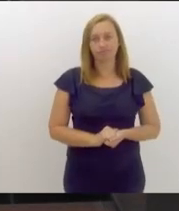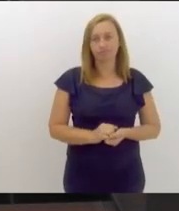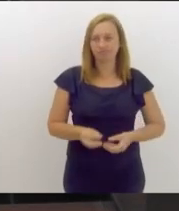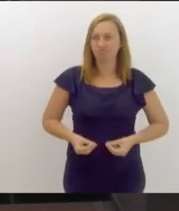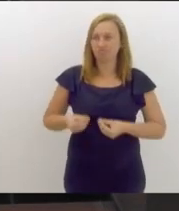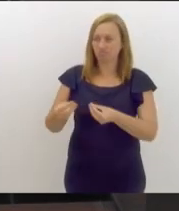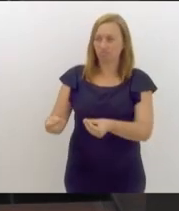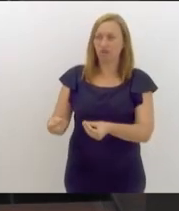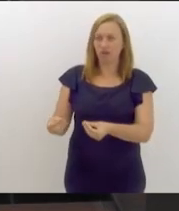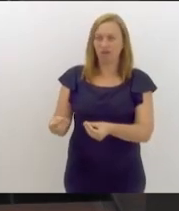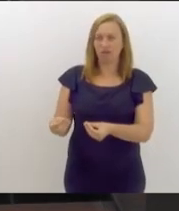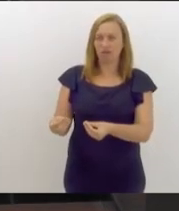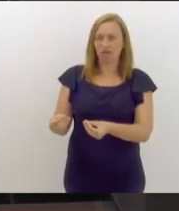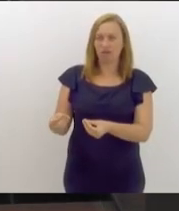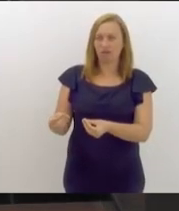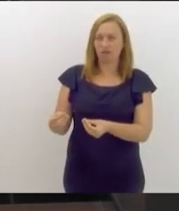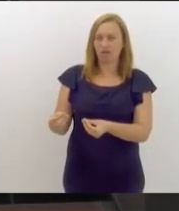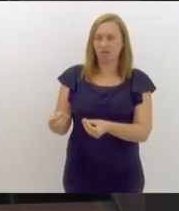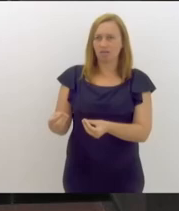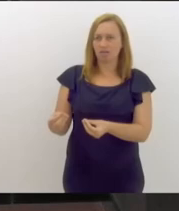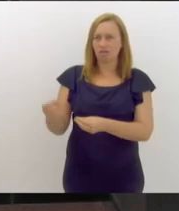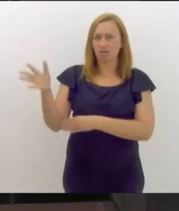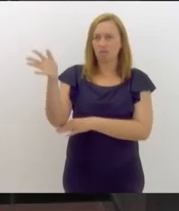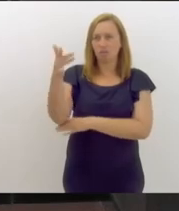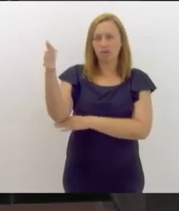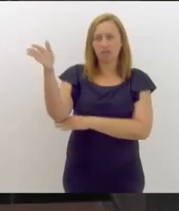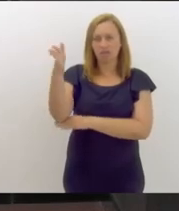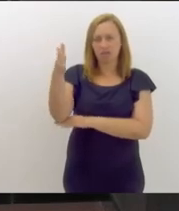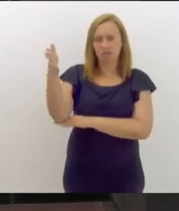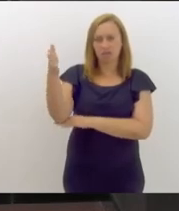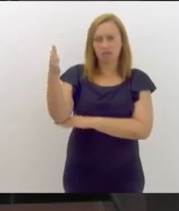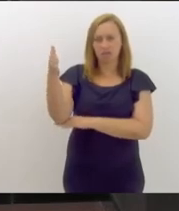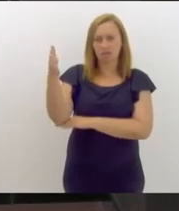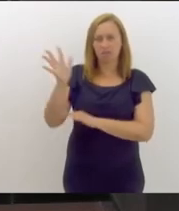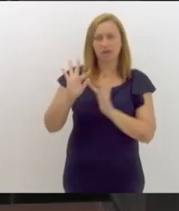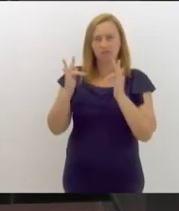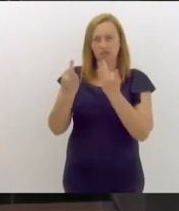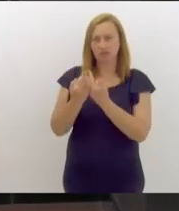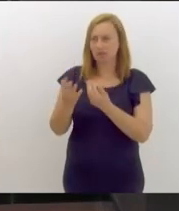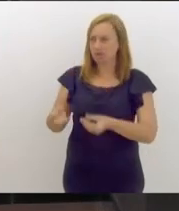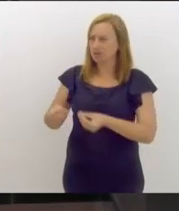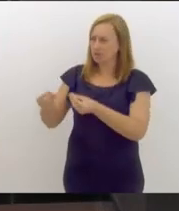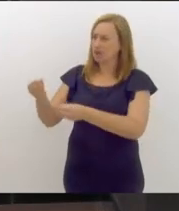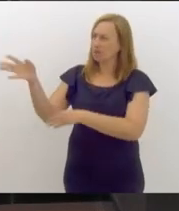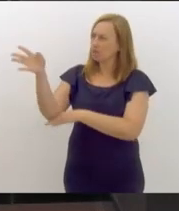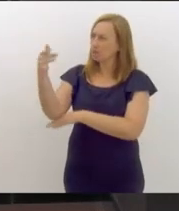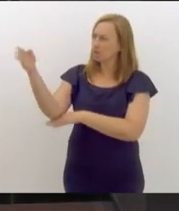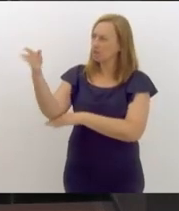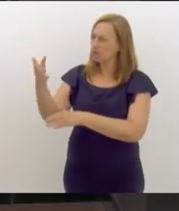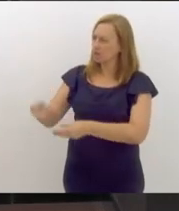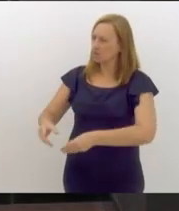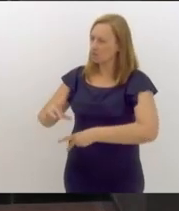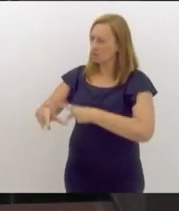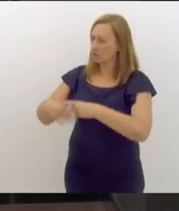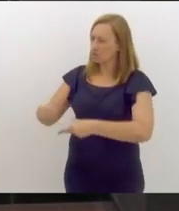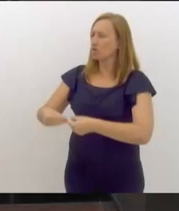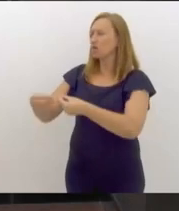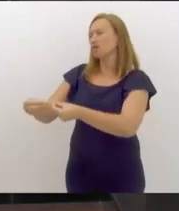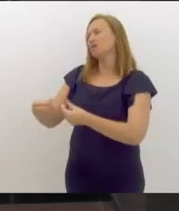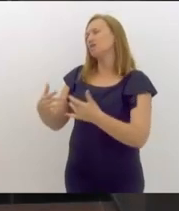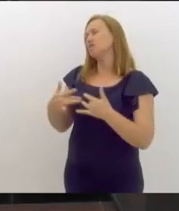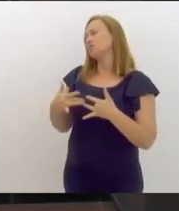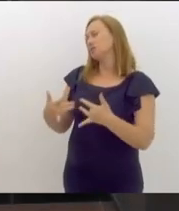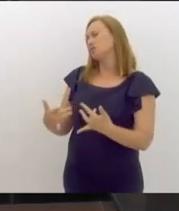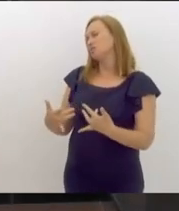bandeira para a família chegar ali da Bandeira toma Bandeira aqui meus sentimentos